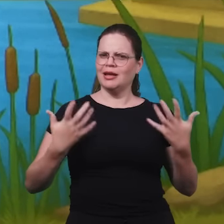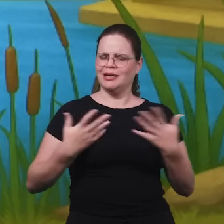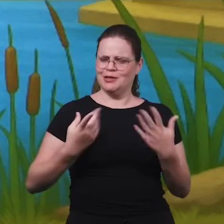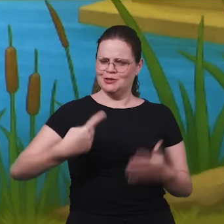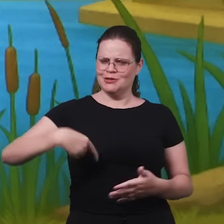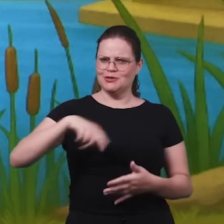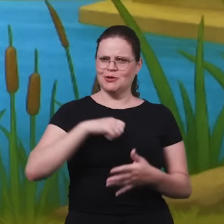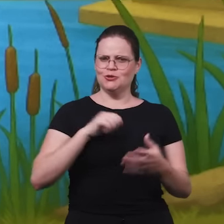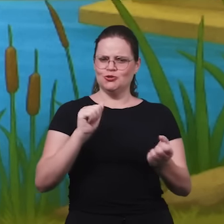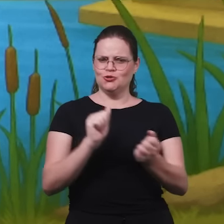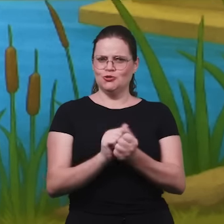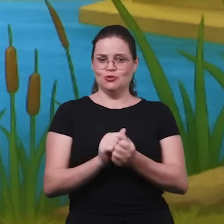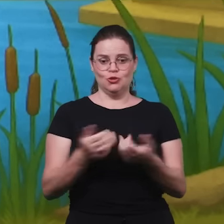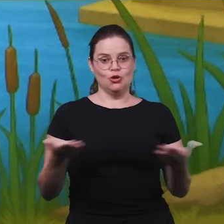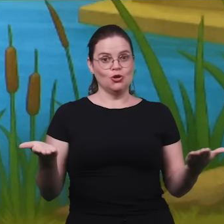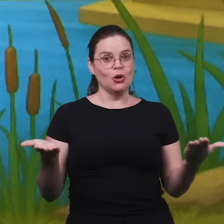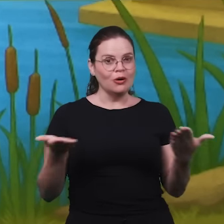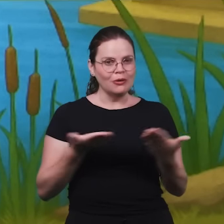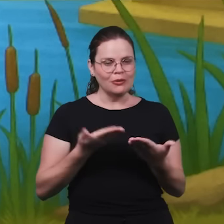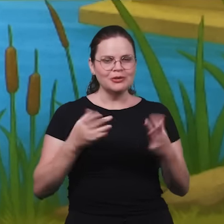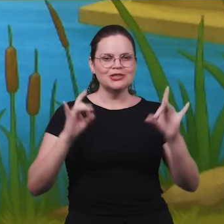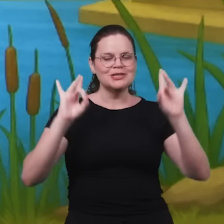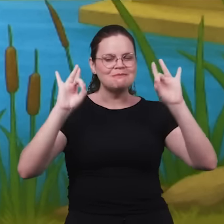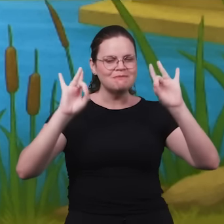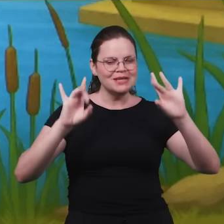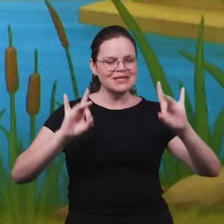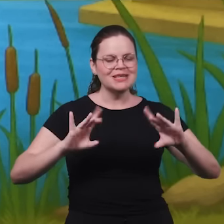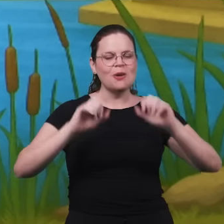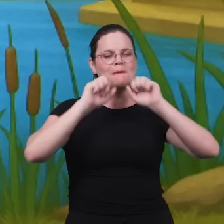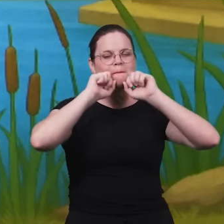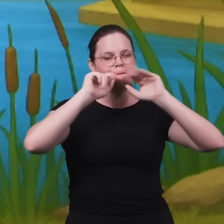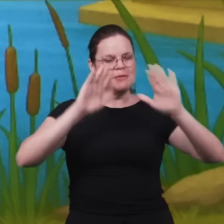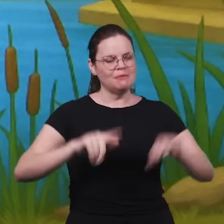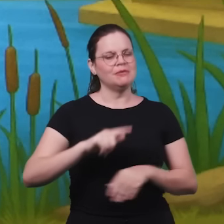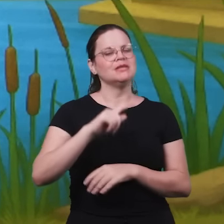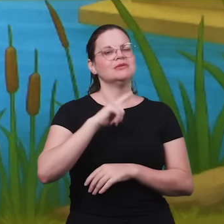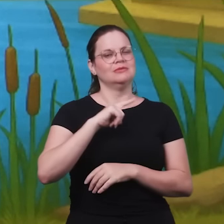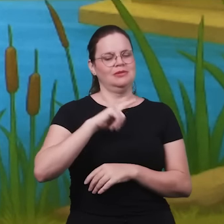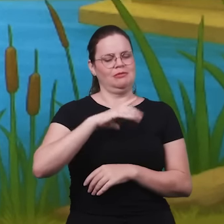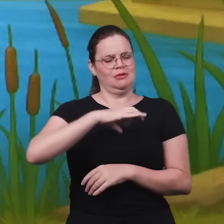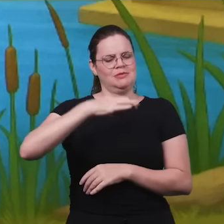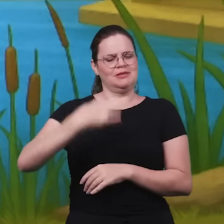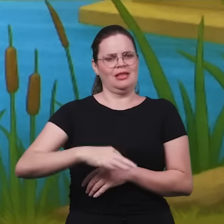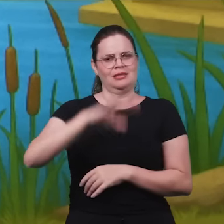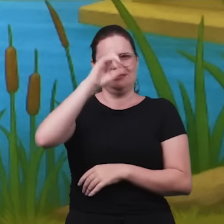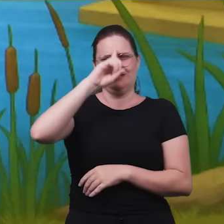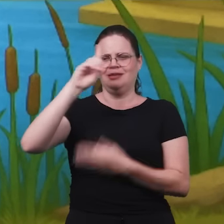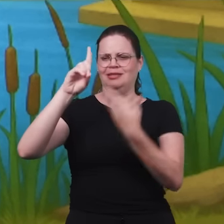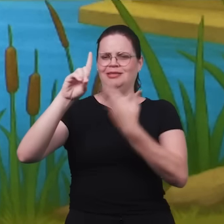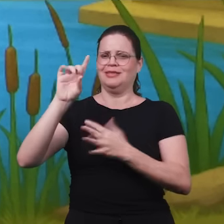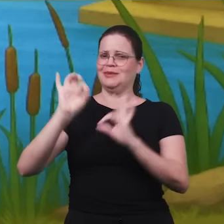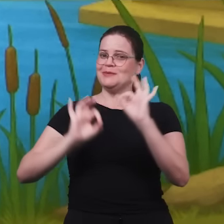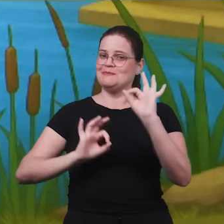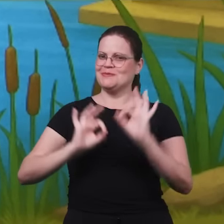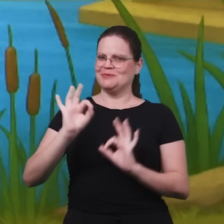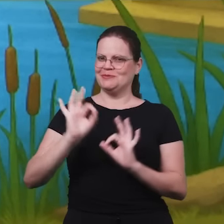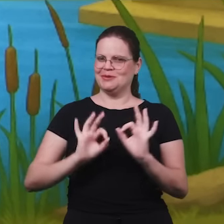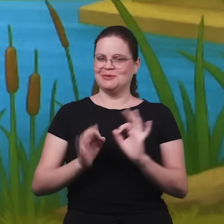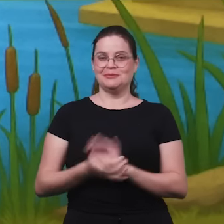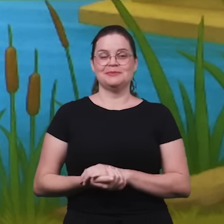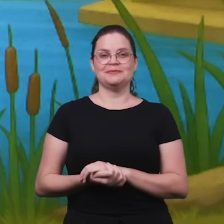certeza de que Deus tem uma bênção especial para cada um de nós. Glória a Deus por isso. O tema do